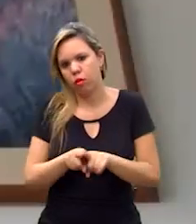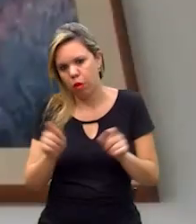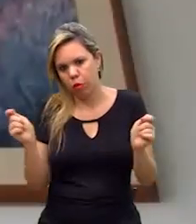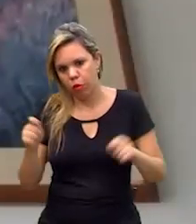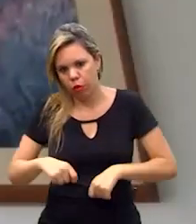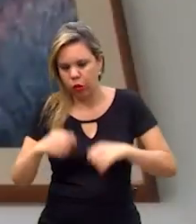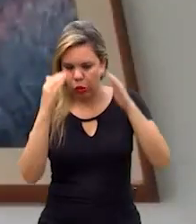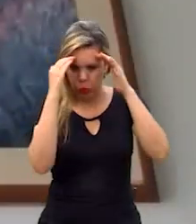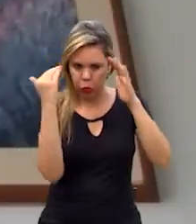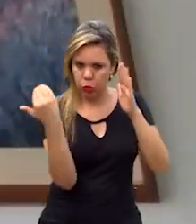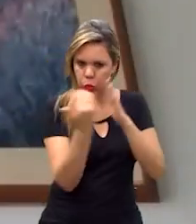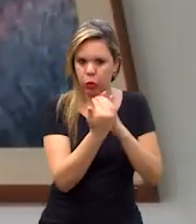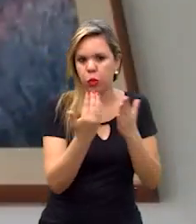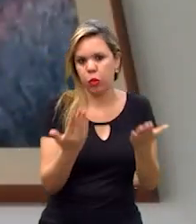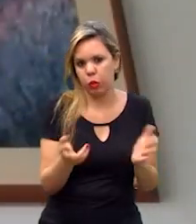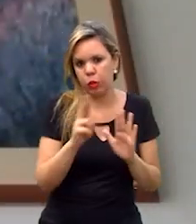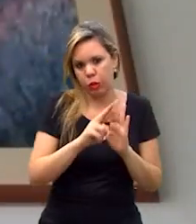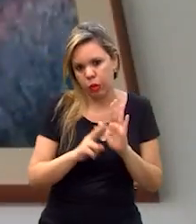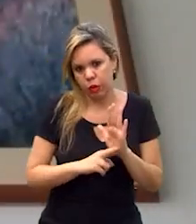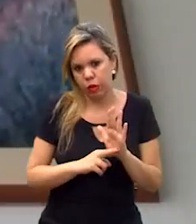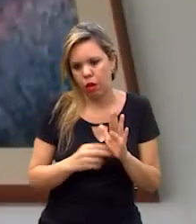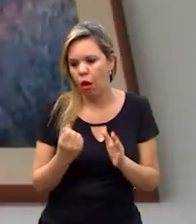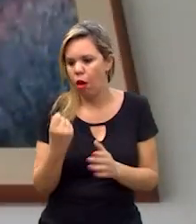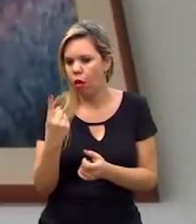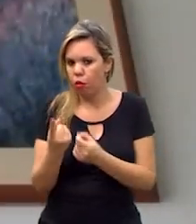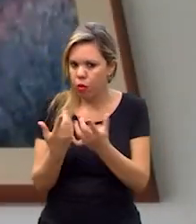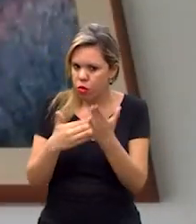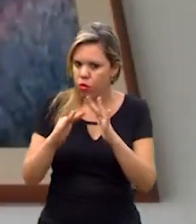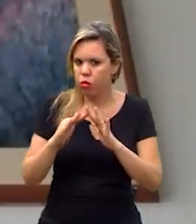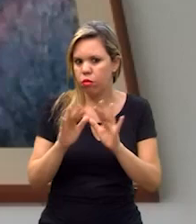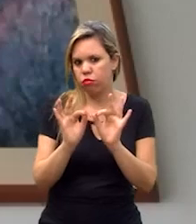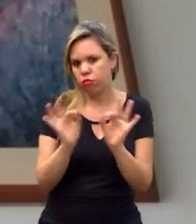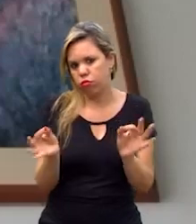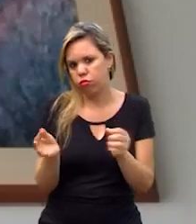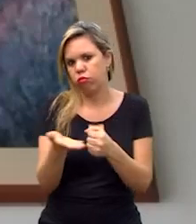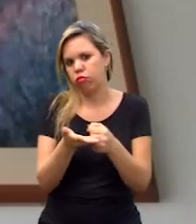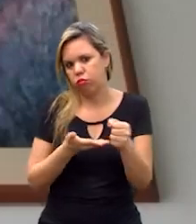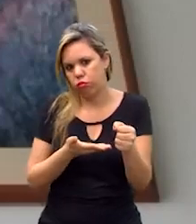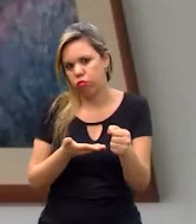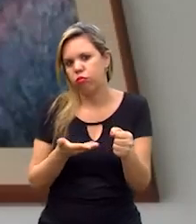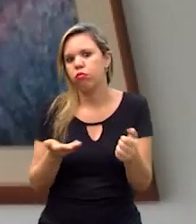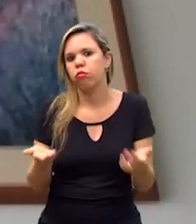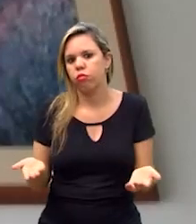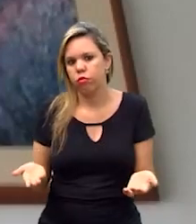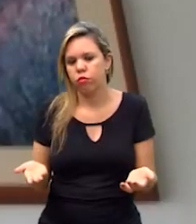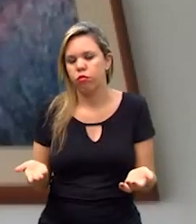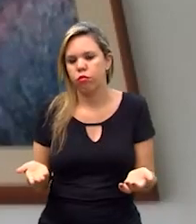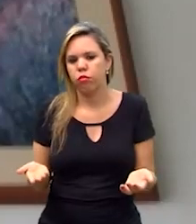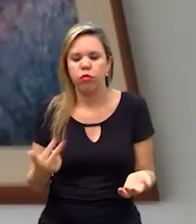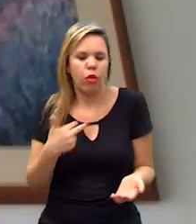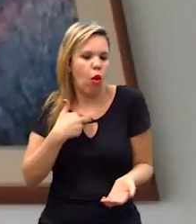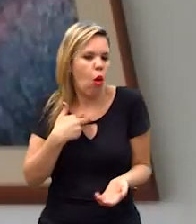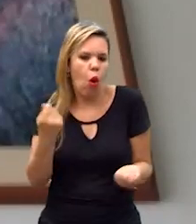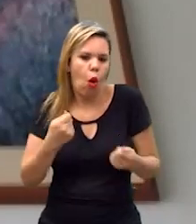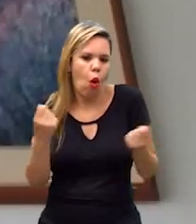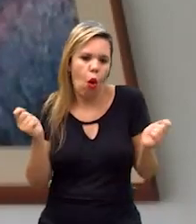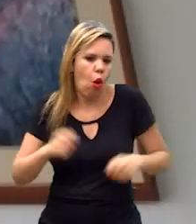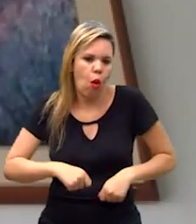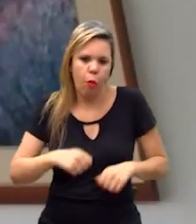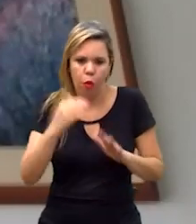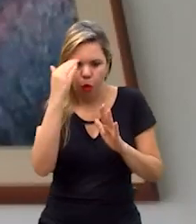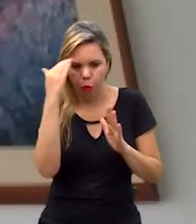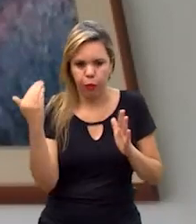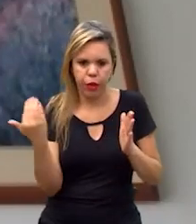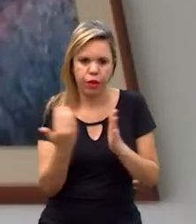escolas que poderão cumprir isso e escolas médias, pequenas, que não têm